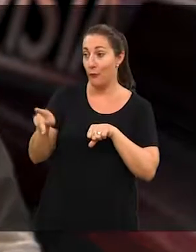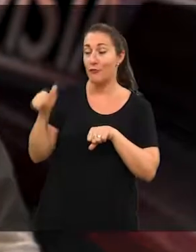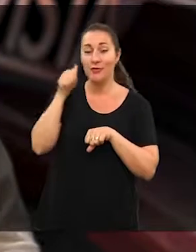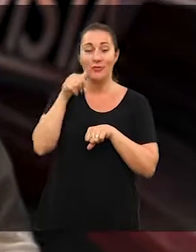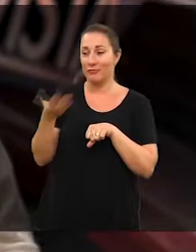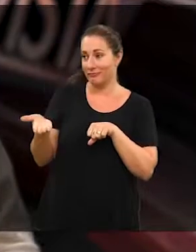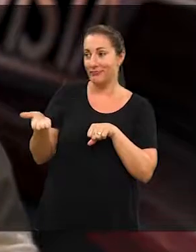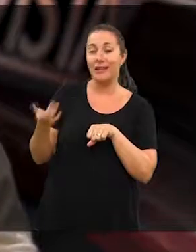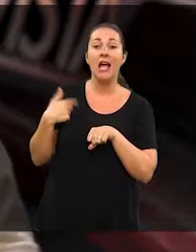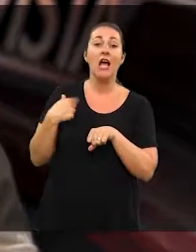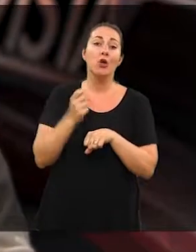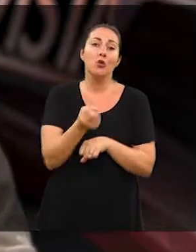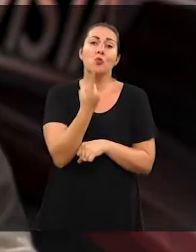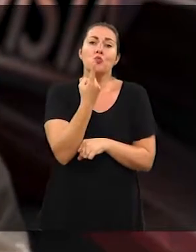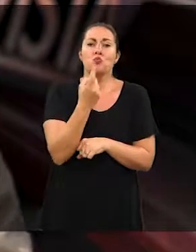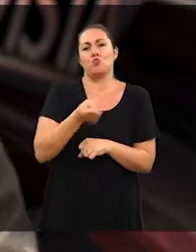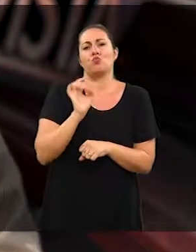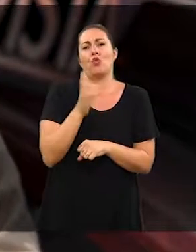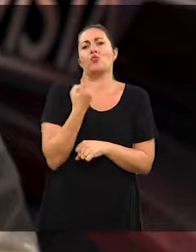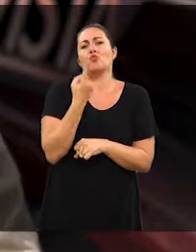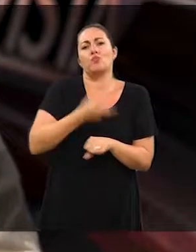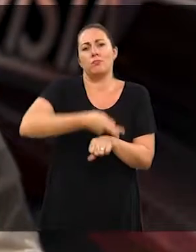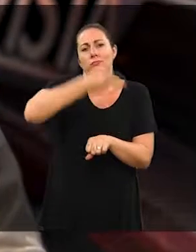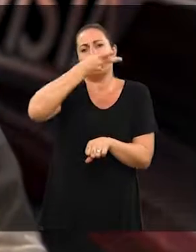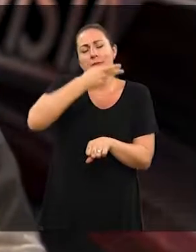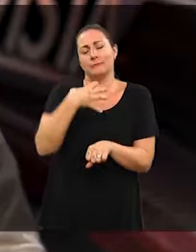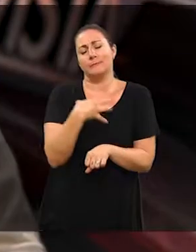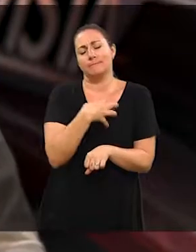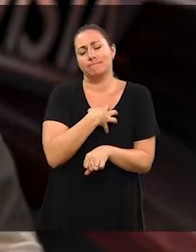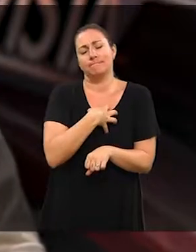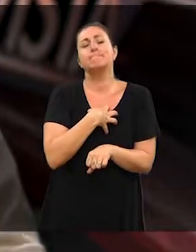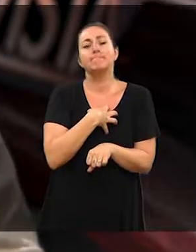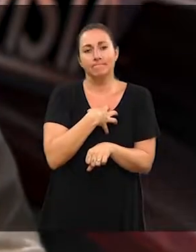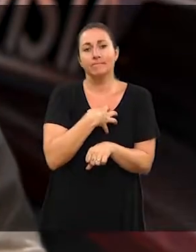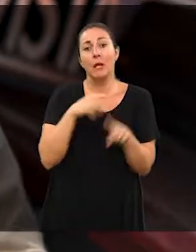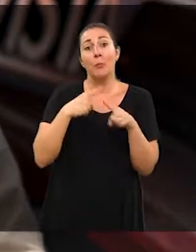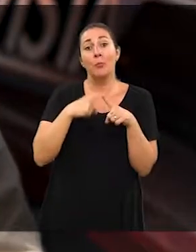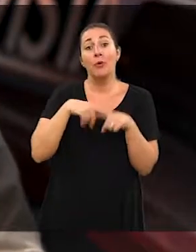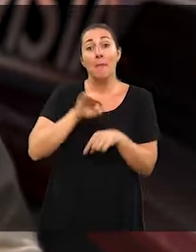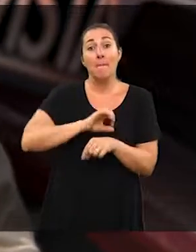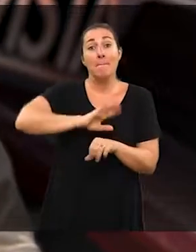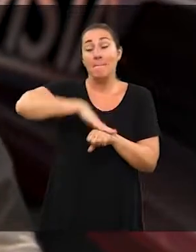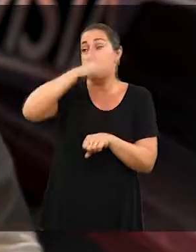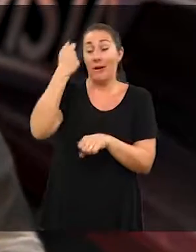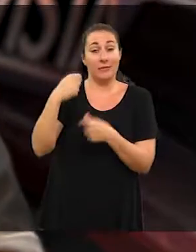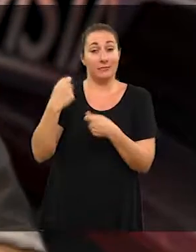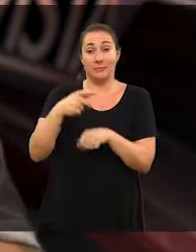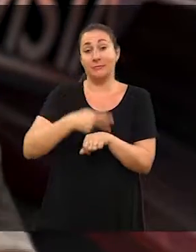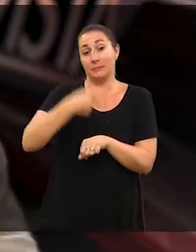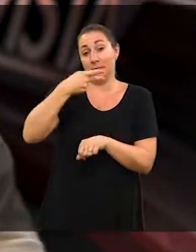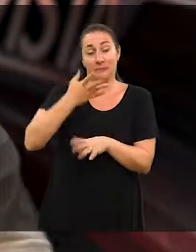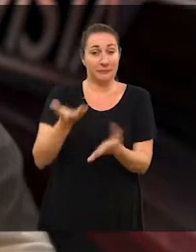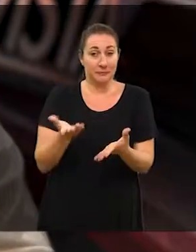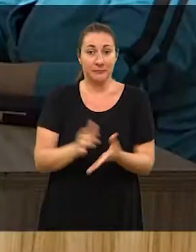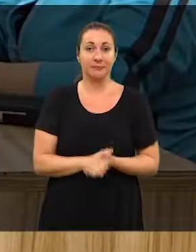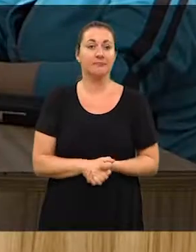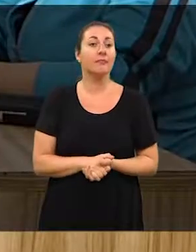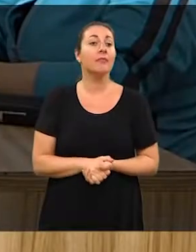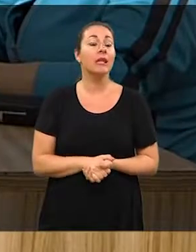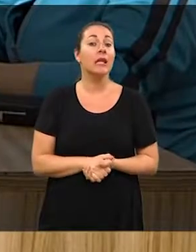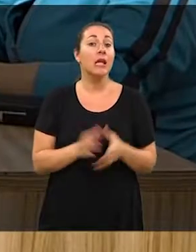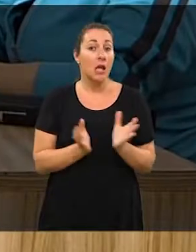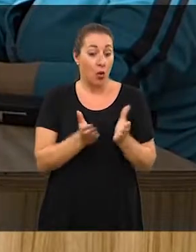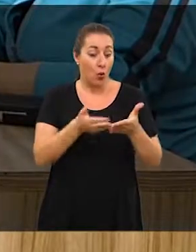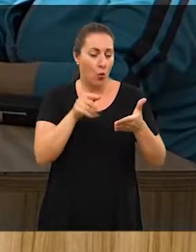gente fica sentindo que de todos eles a gente vai ter que premiar um só, né? Porque quem sabe mais do que um mereceria receber essa premiação. E